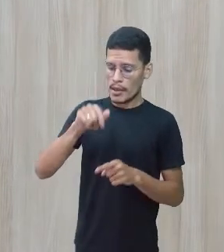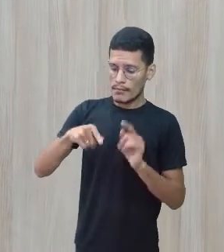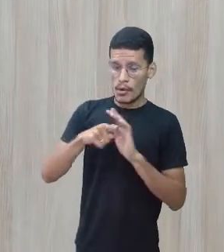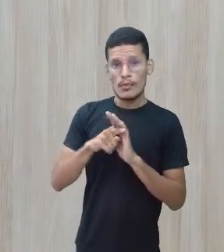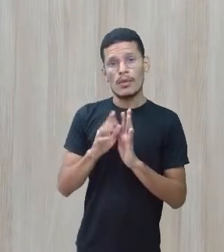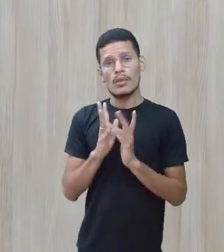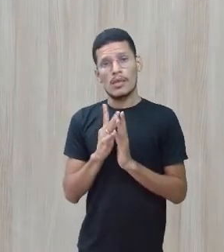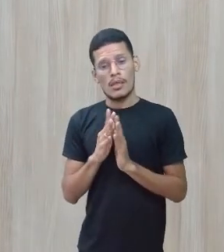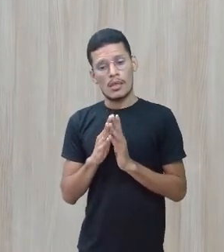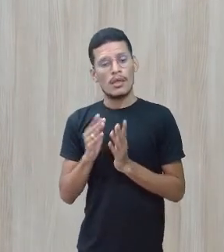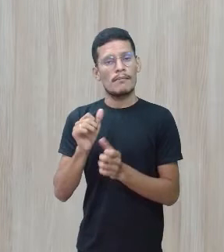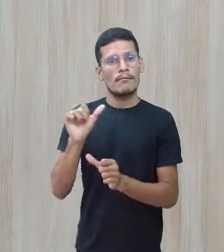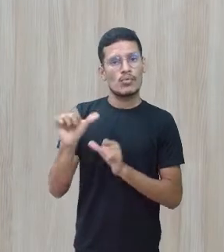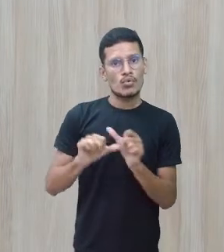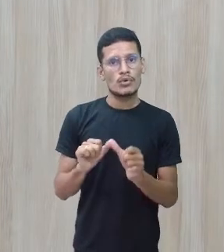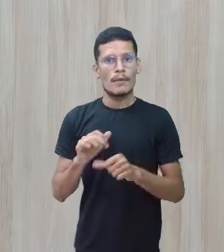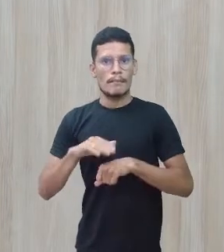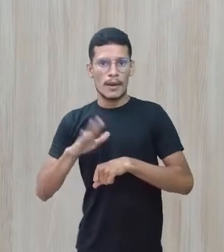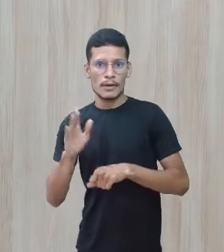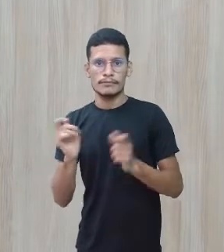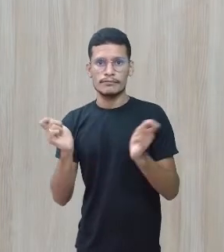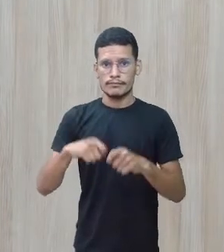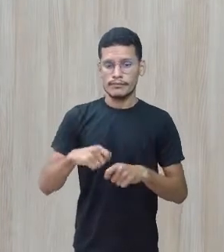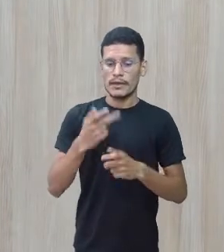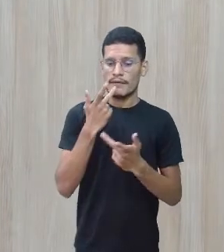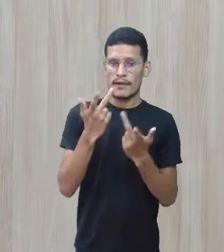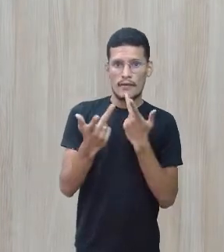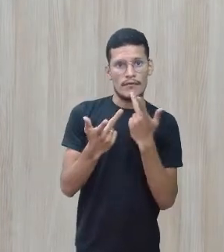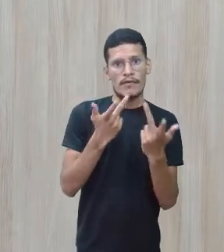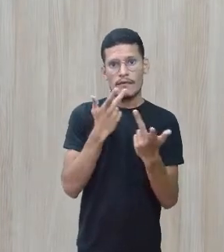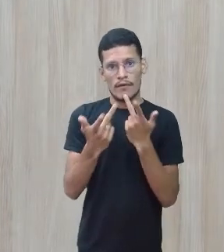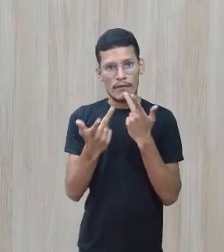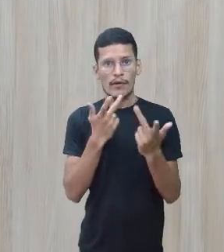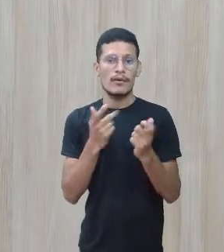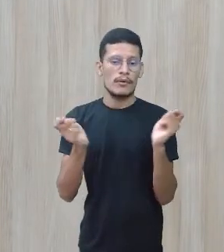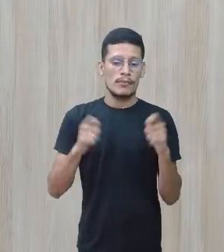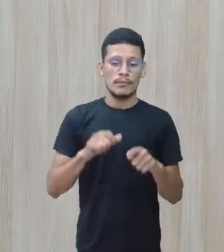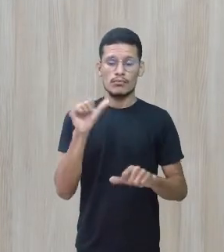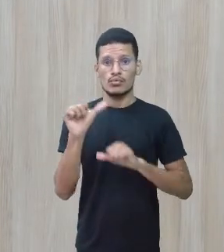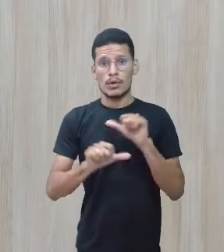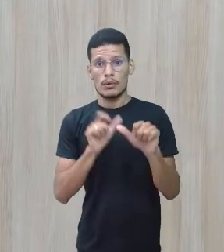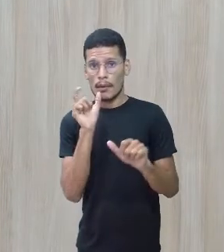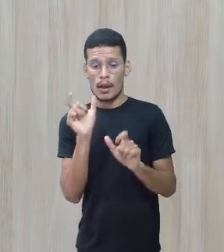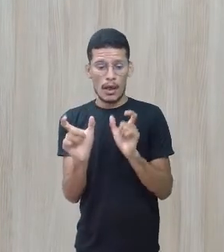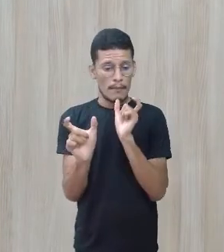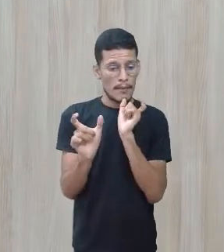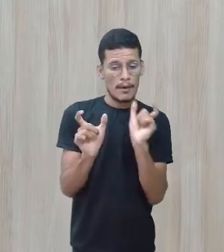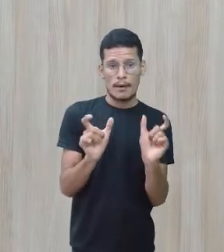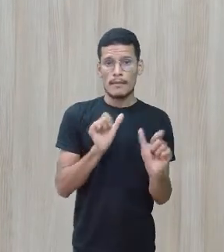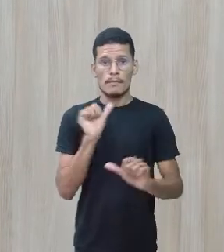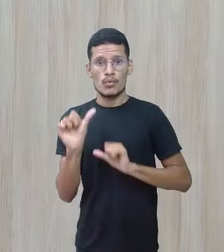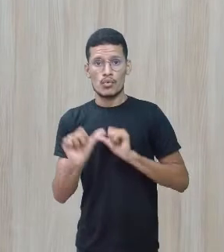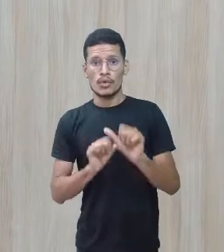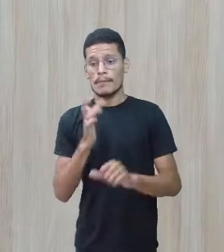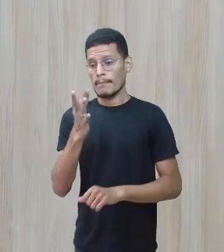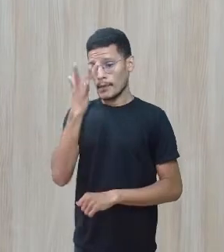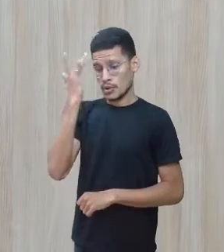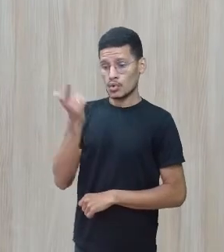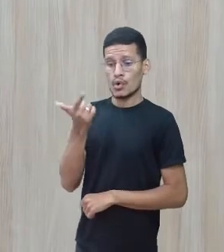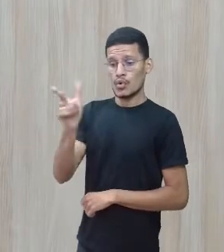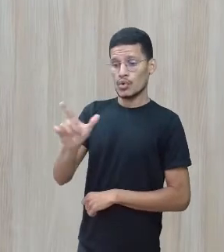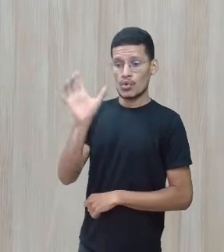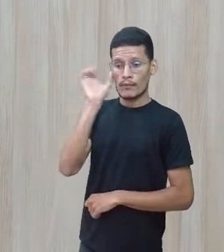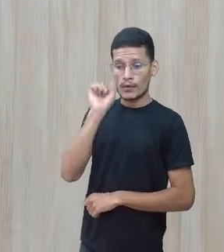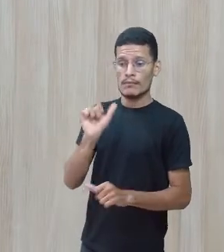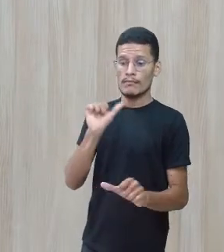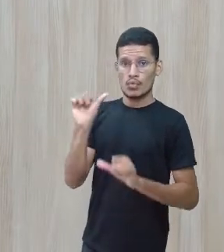dinâmica, ela vai mudando muito mais. Então, quando a gente vai contando, a gente pode alterar um pontinho, e aí a pessoa que ouviu já altera,